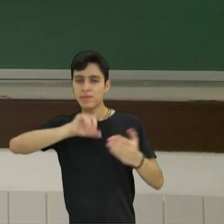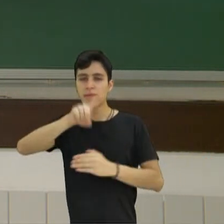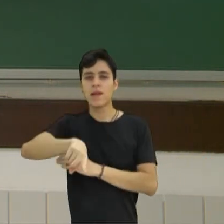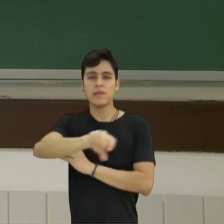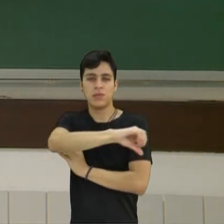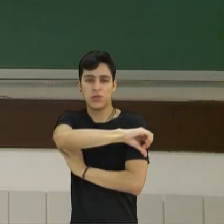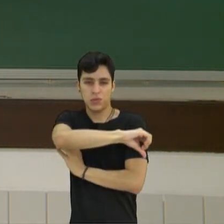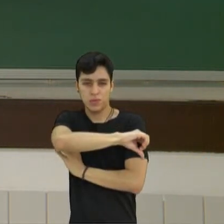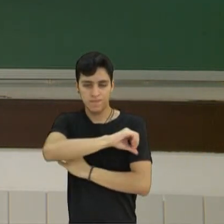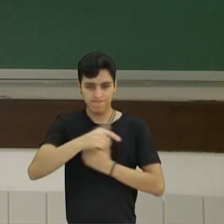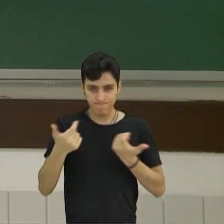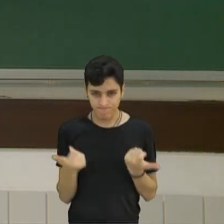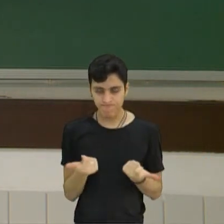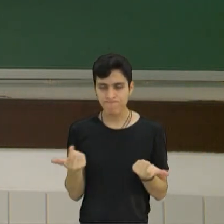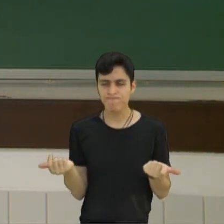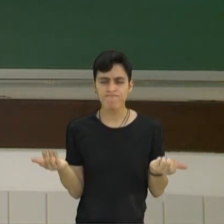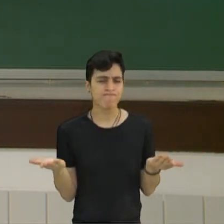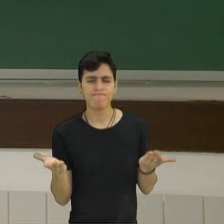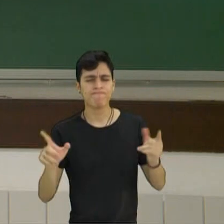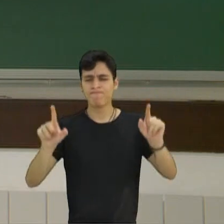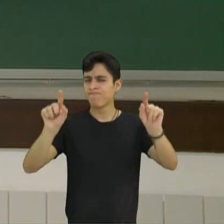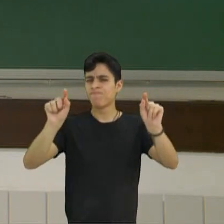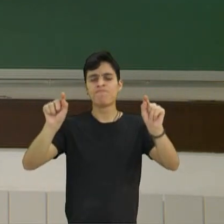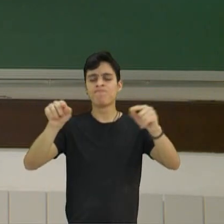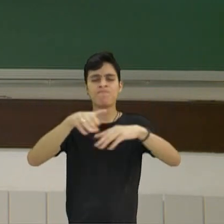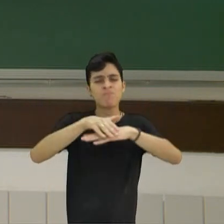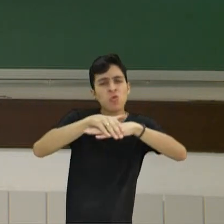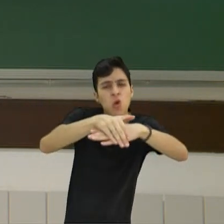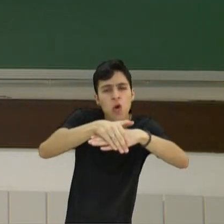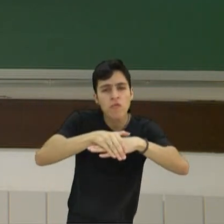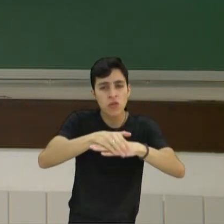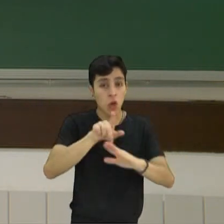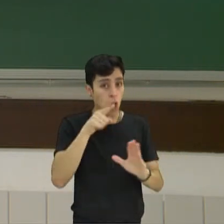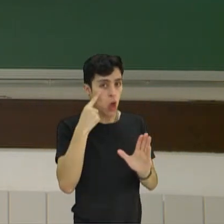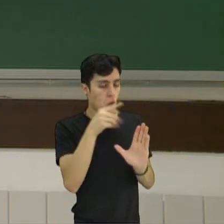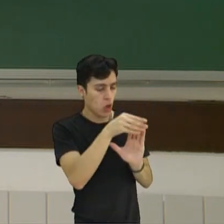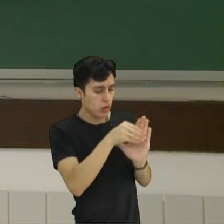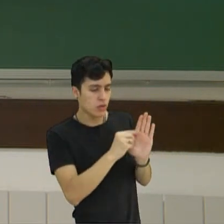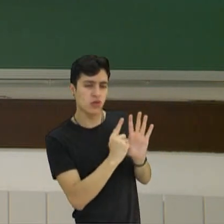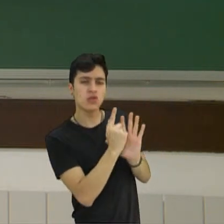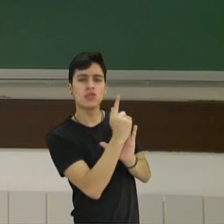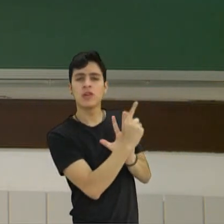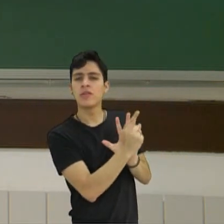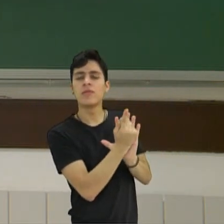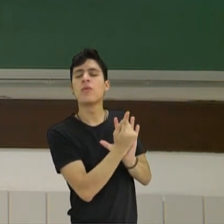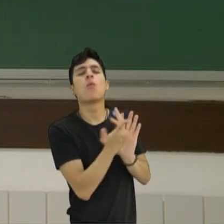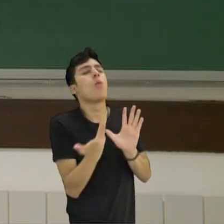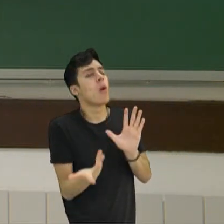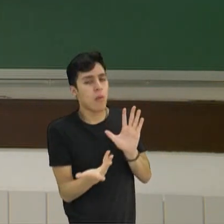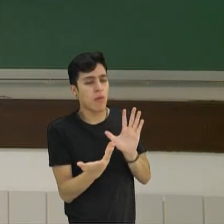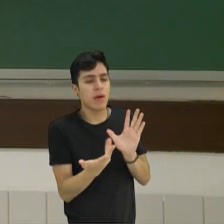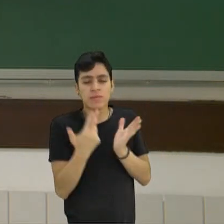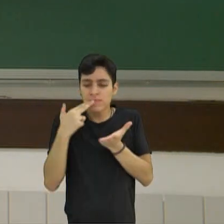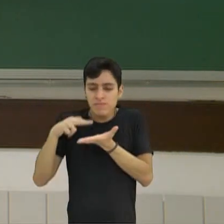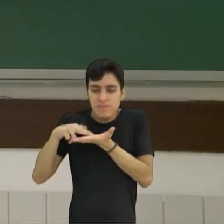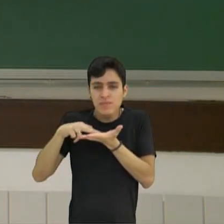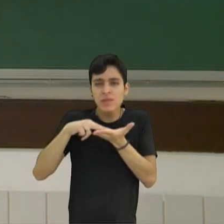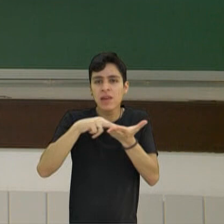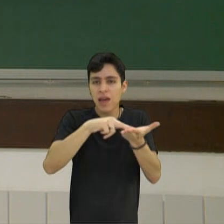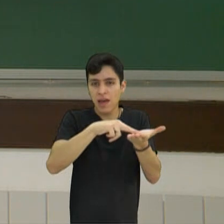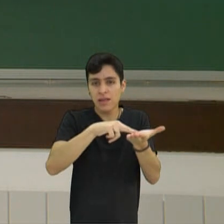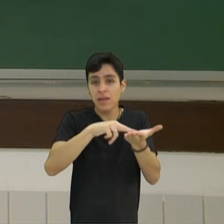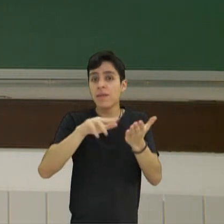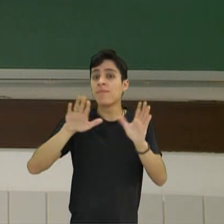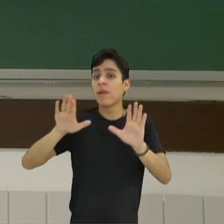ano. Hoje nós vamos conversar sobre o conteúdo gênero textual Carta do Leitor. Isso mesmo, e agora eu